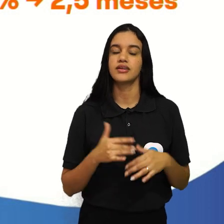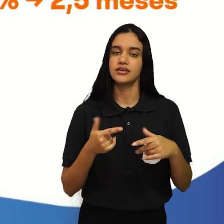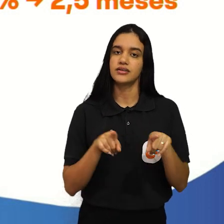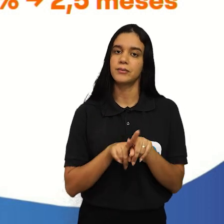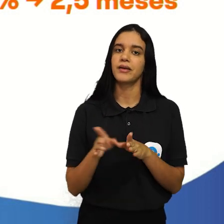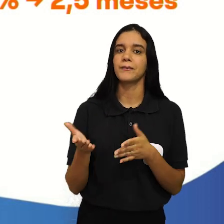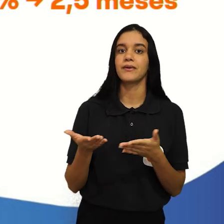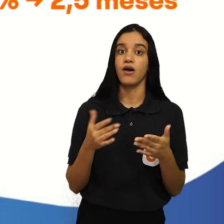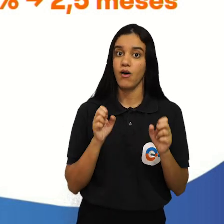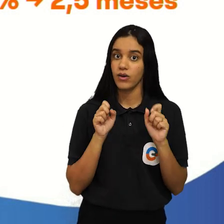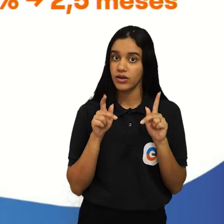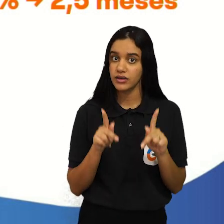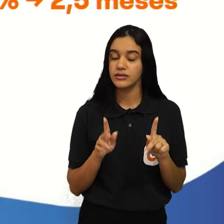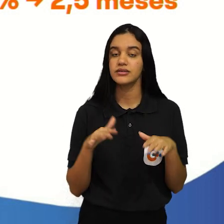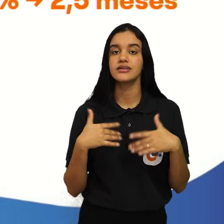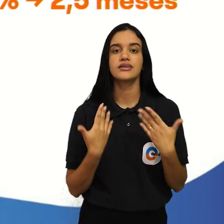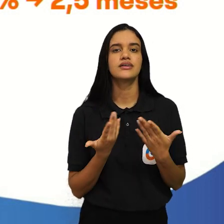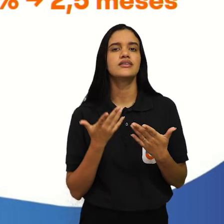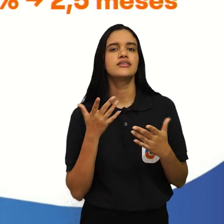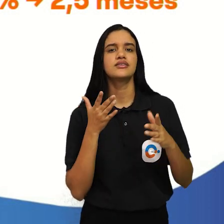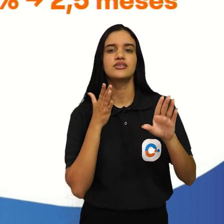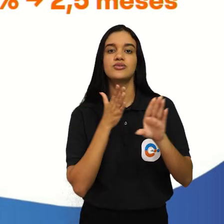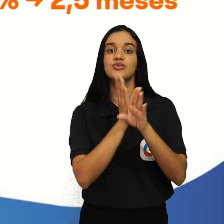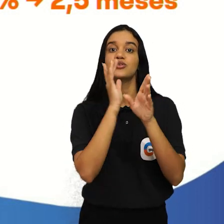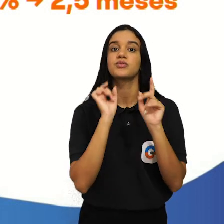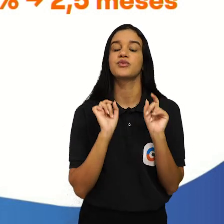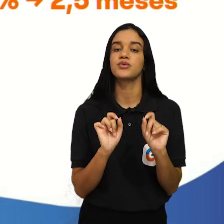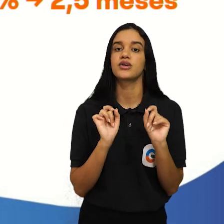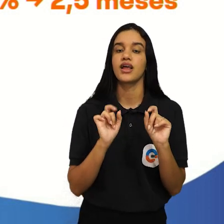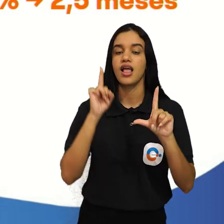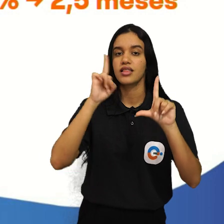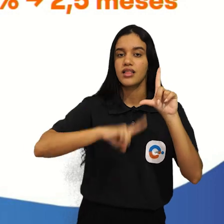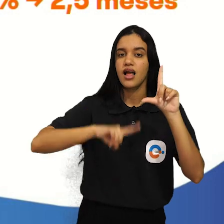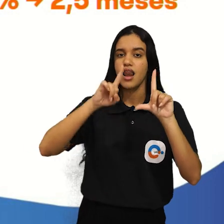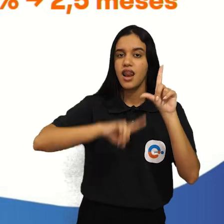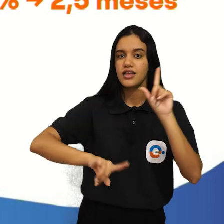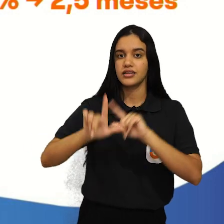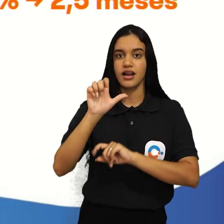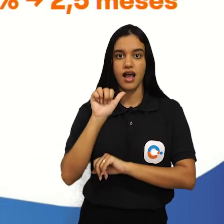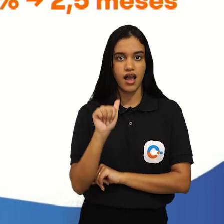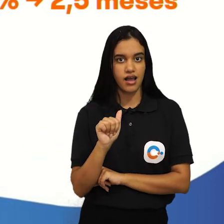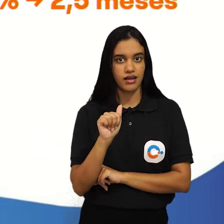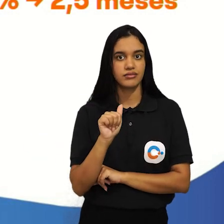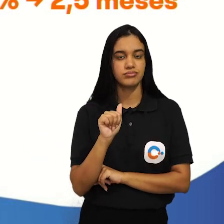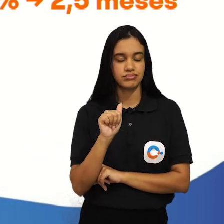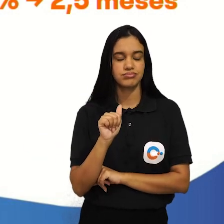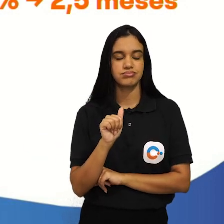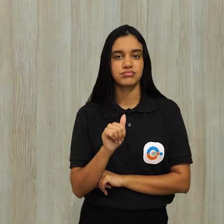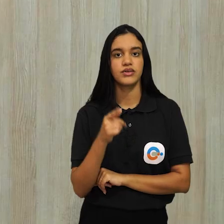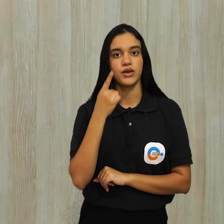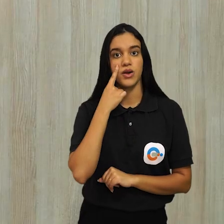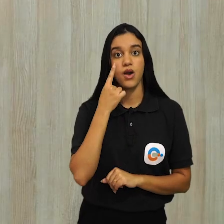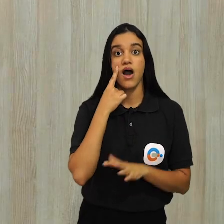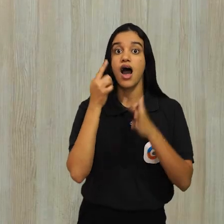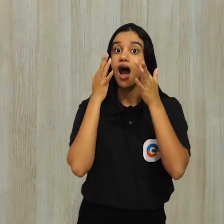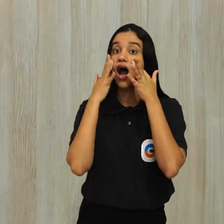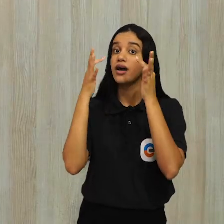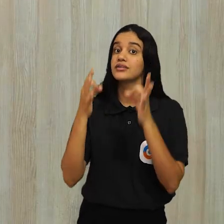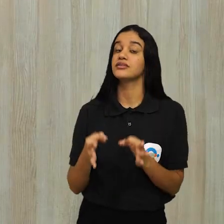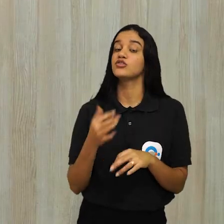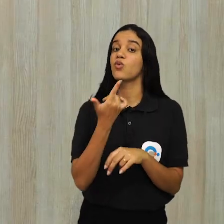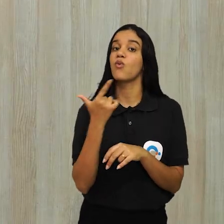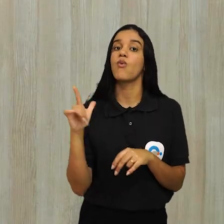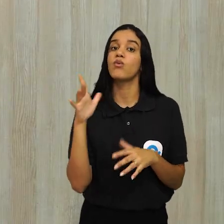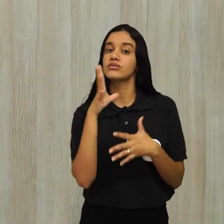diretamente proporcionais, beleza? Então, a gente encontra aqui, ó, na letra A, tá? Pessoal, atenção com